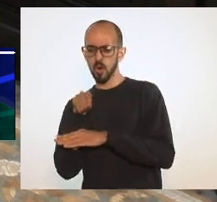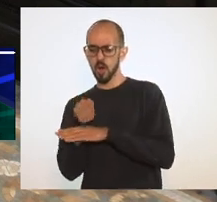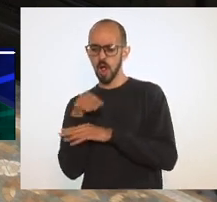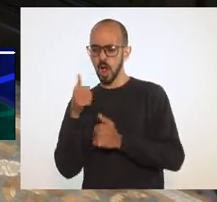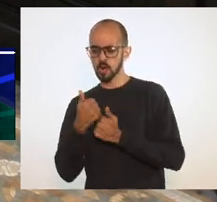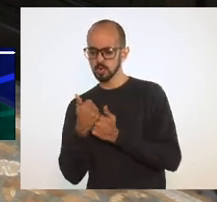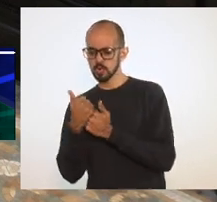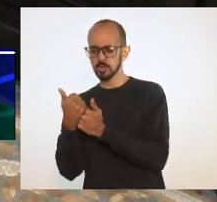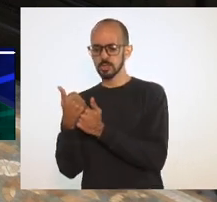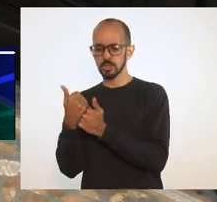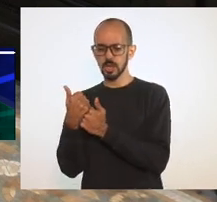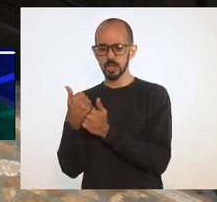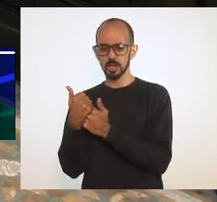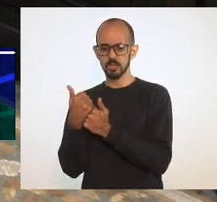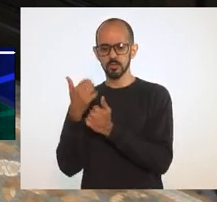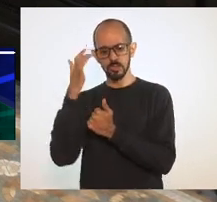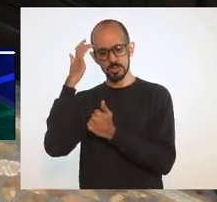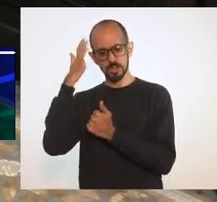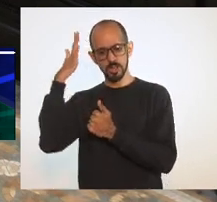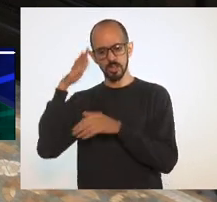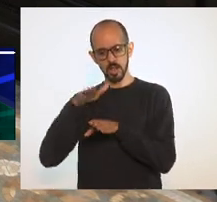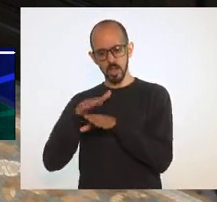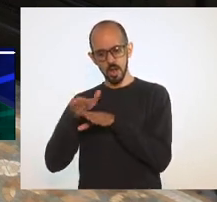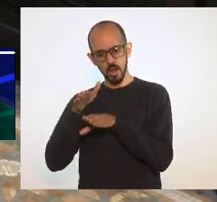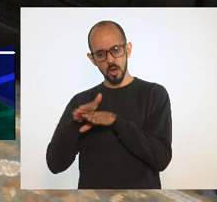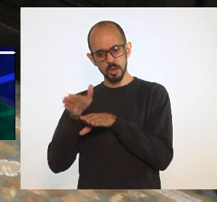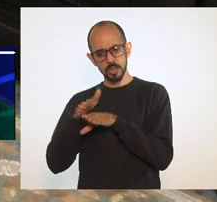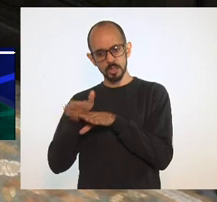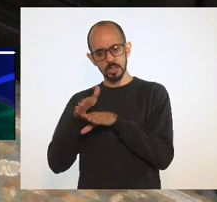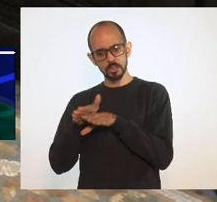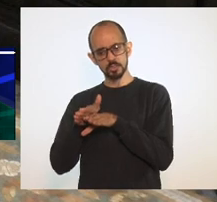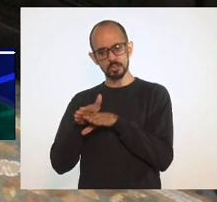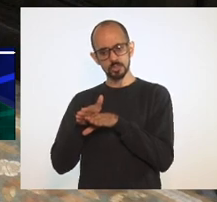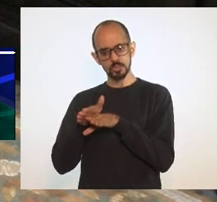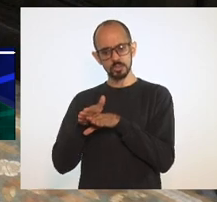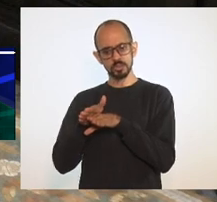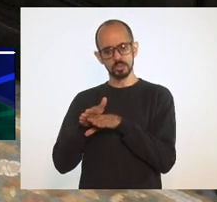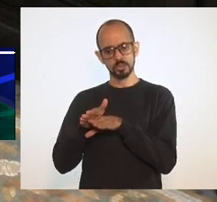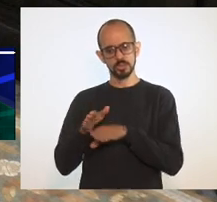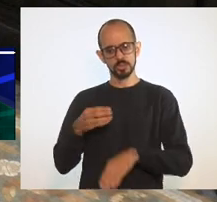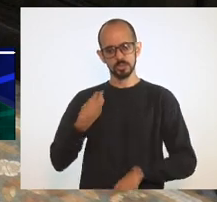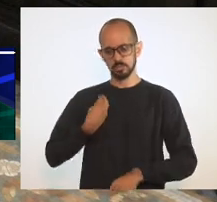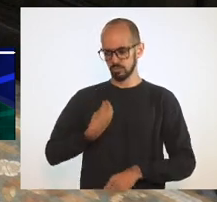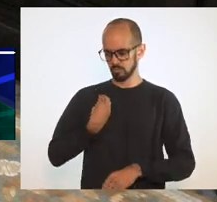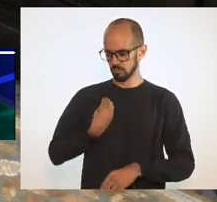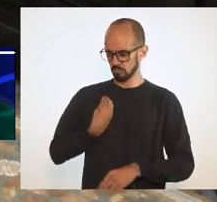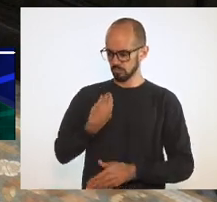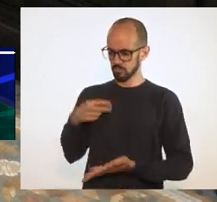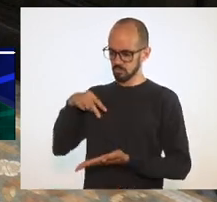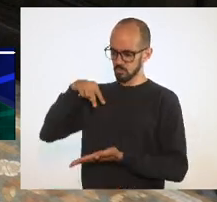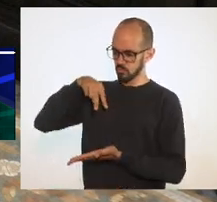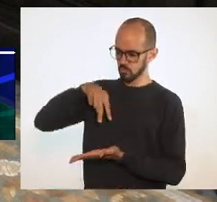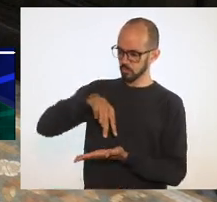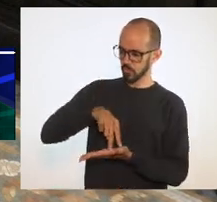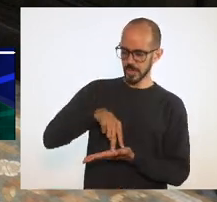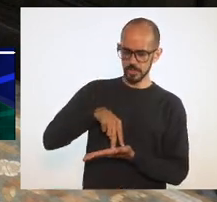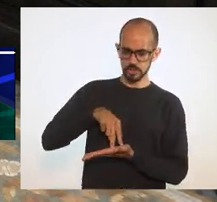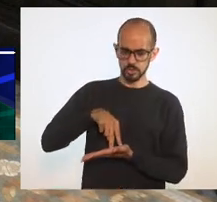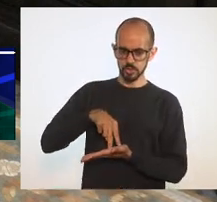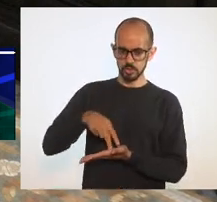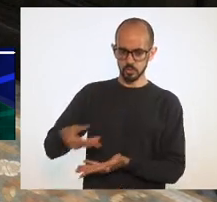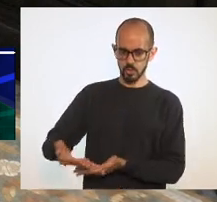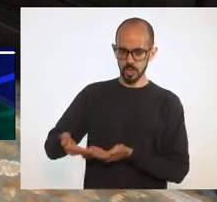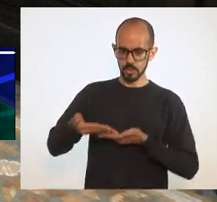cuidador, facilitadores, orientadores, dentre outros, que estão ali na linha de frente, no atendimento